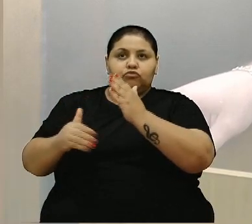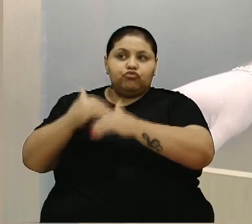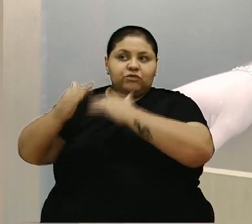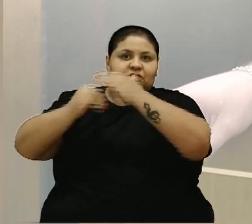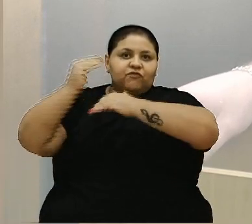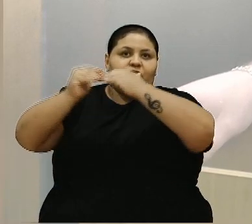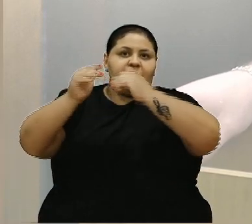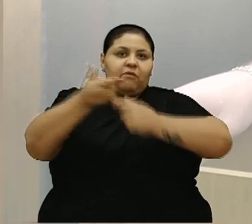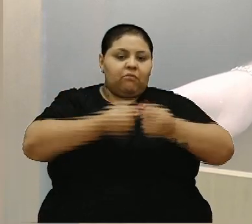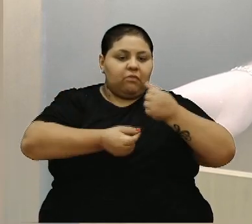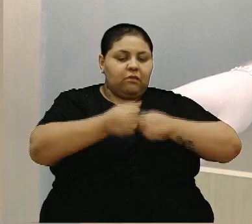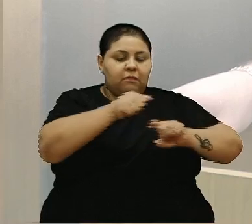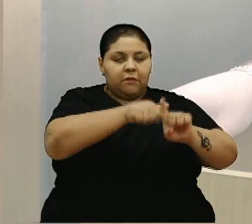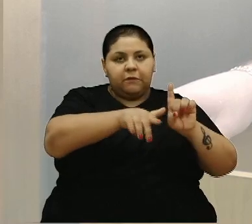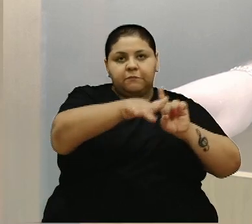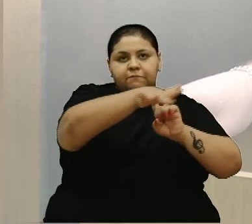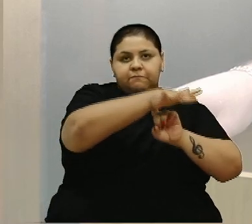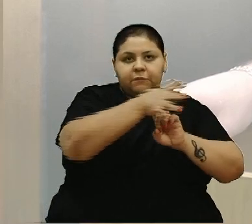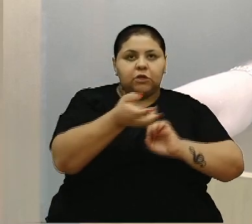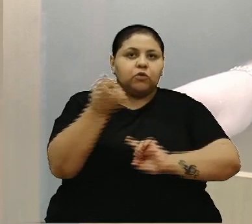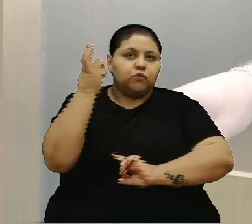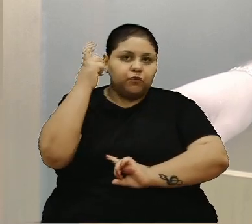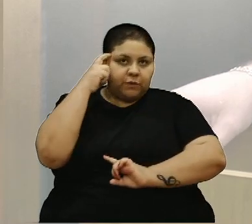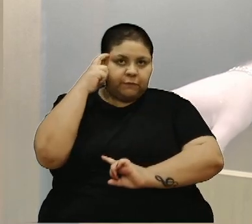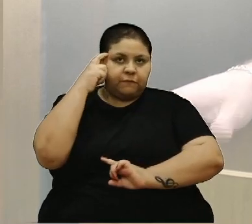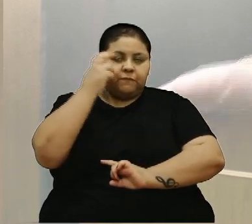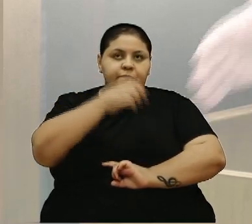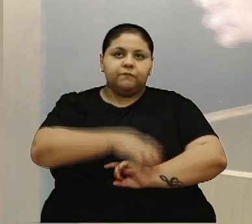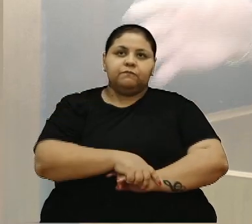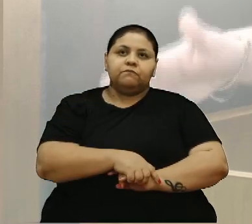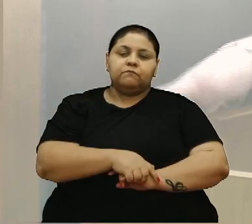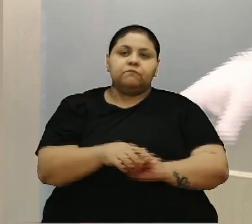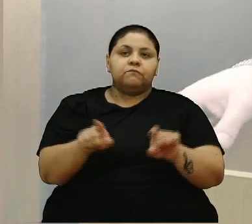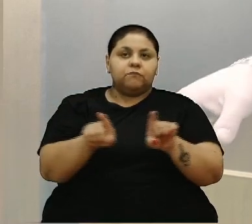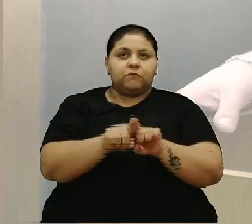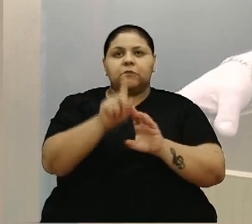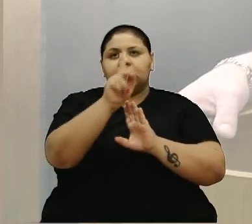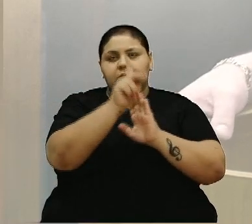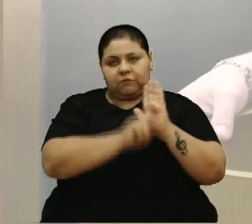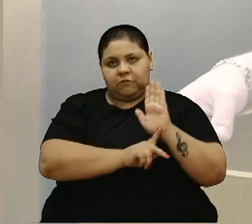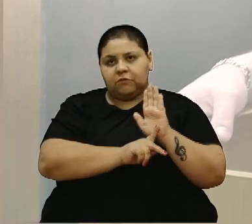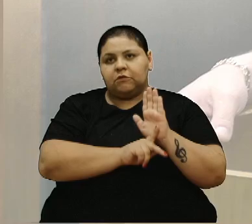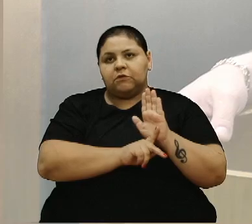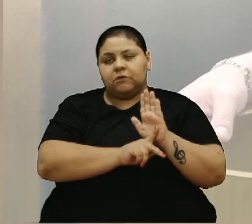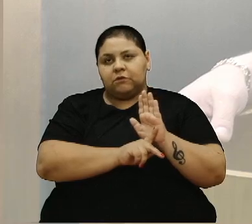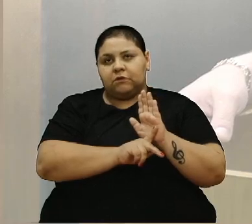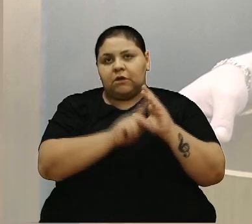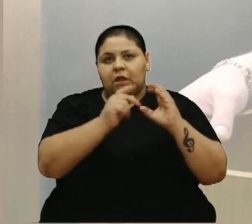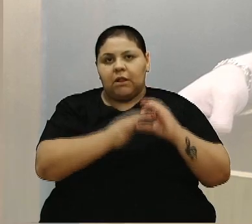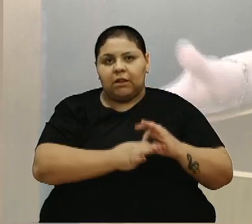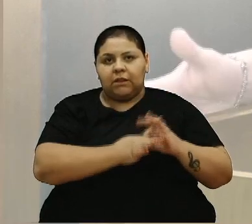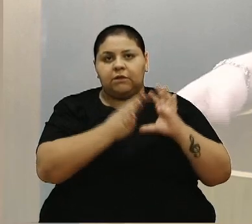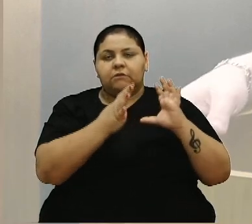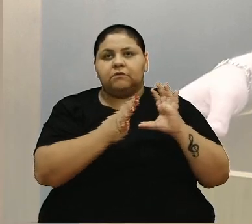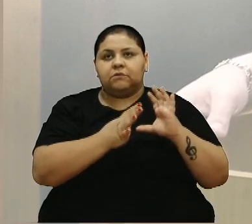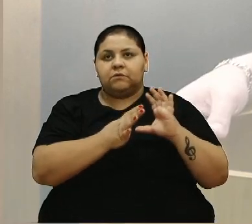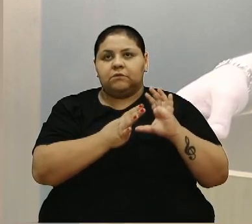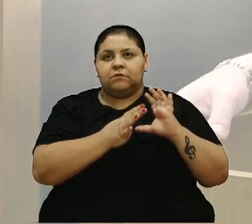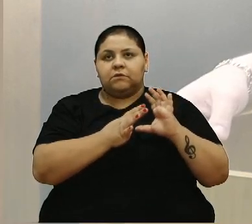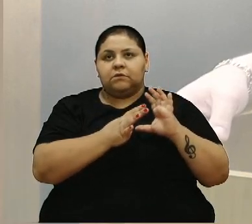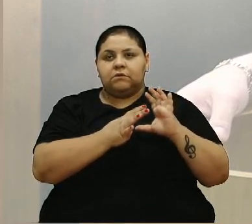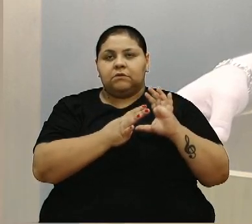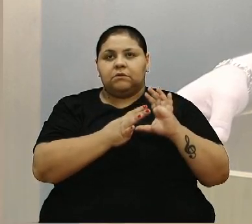econômico, social e cultural. E também esse projeto ele autoriza a contar com a